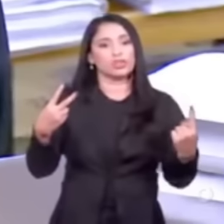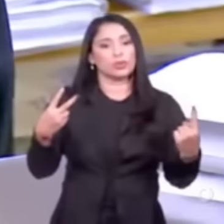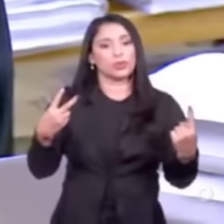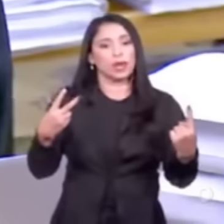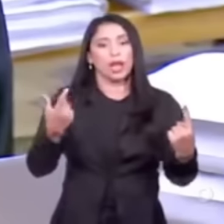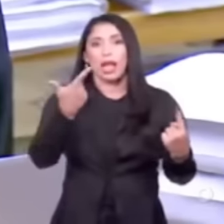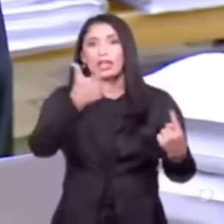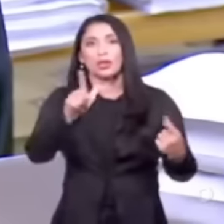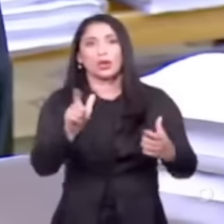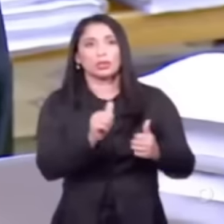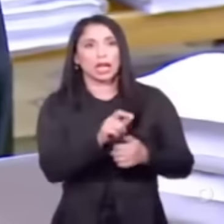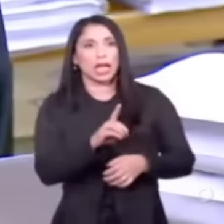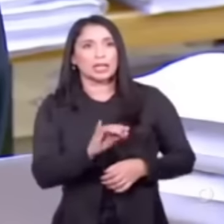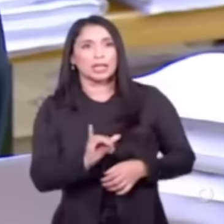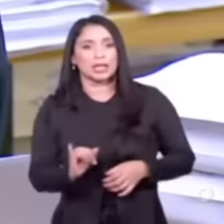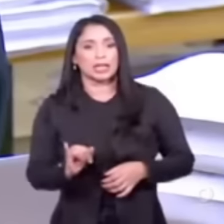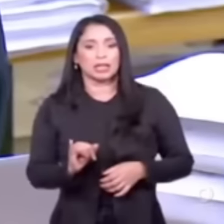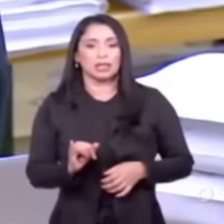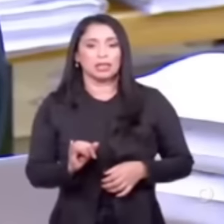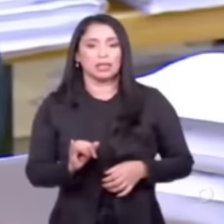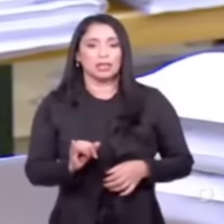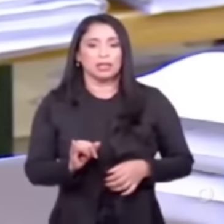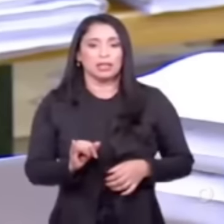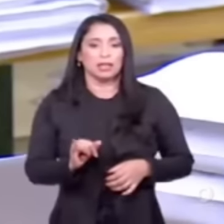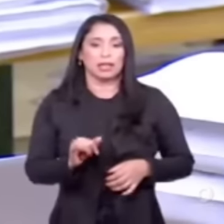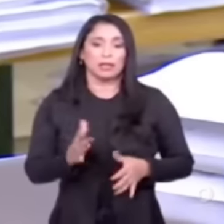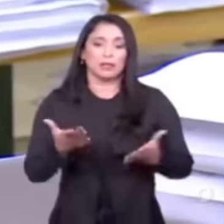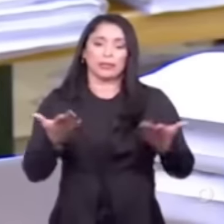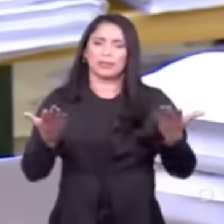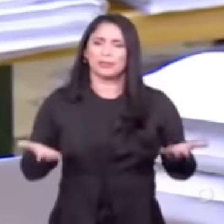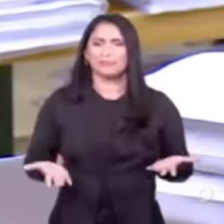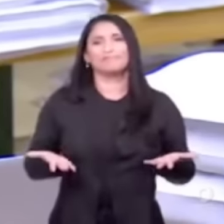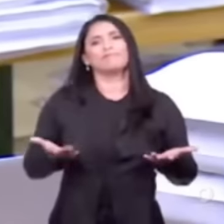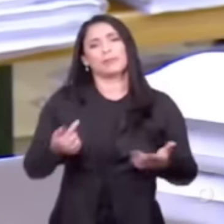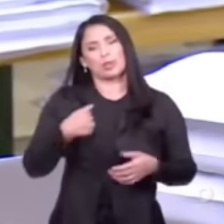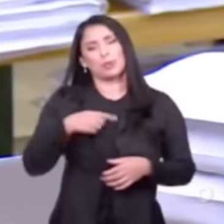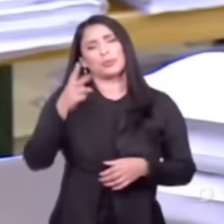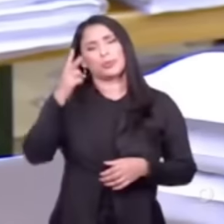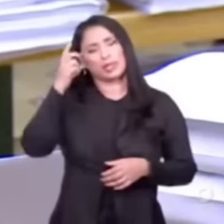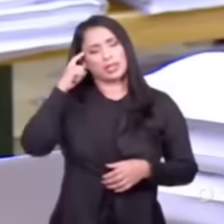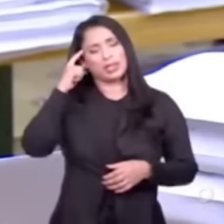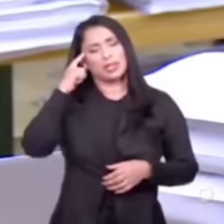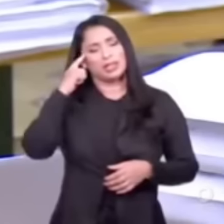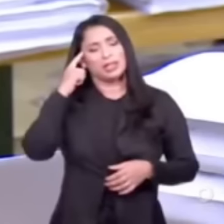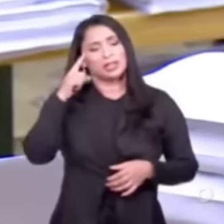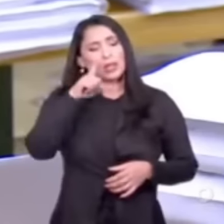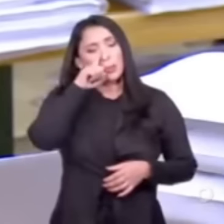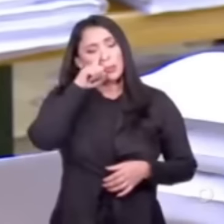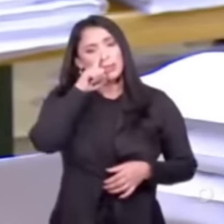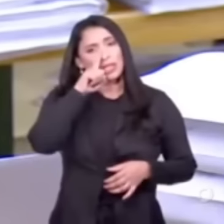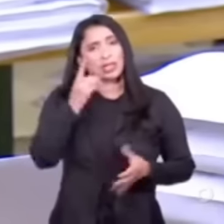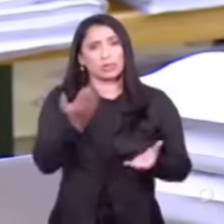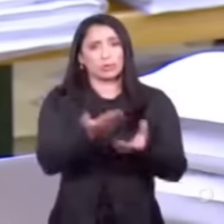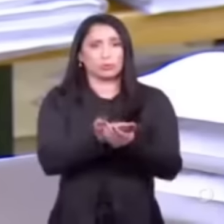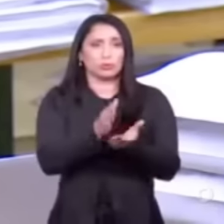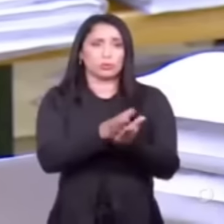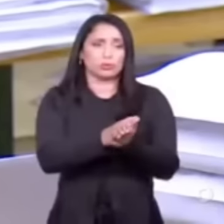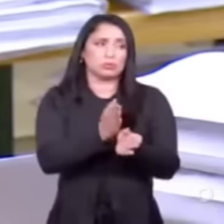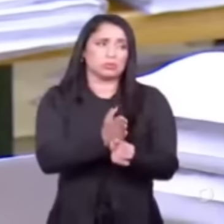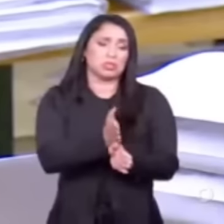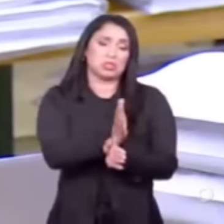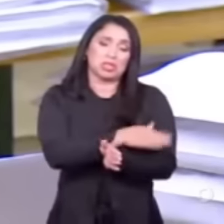entrar com outra ação direta, não vai dar novamente porque não pode. Então, realmente, o perigo do precedente é muito